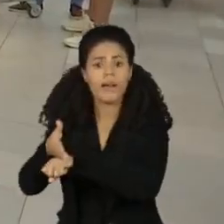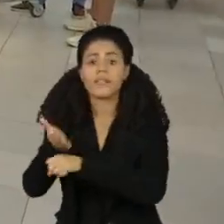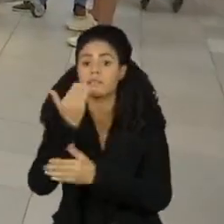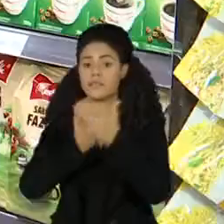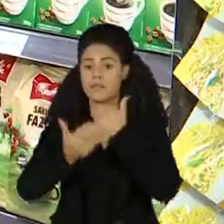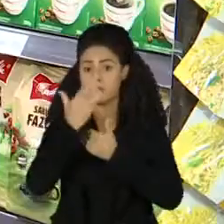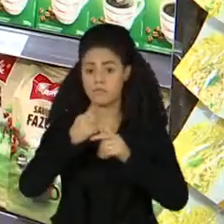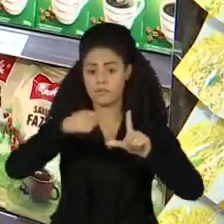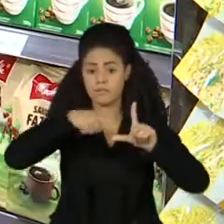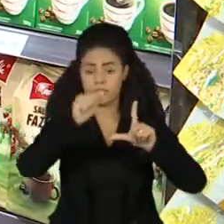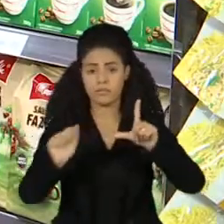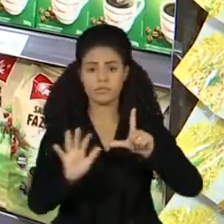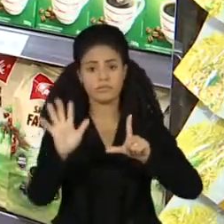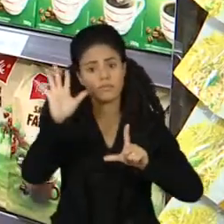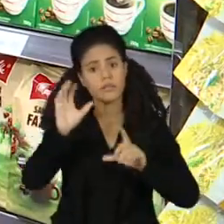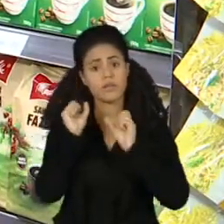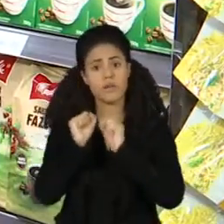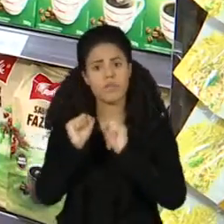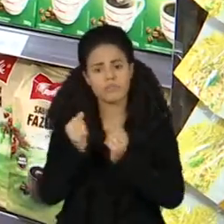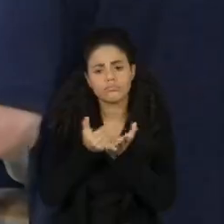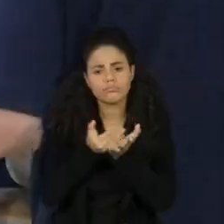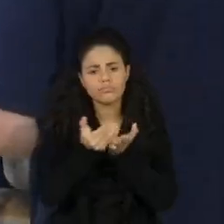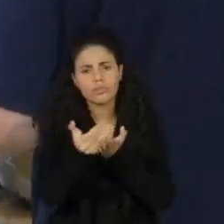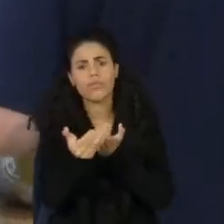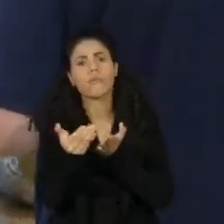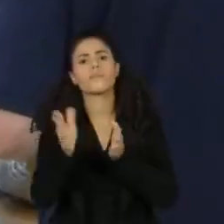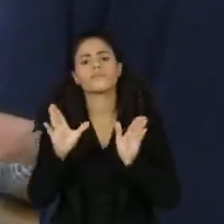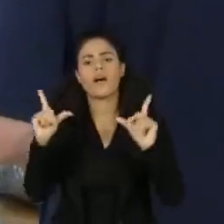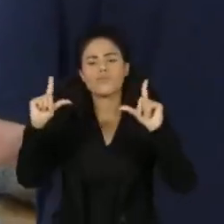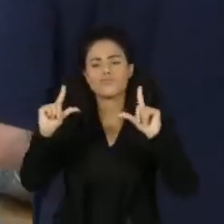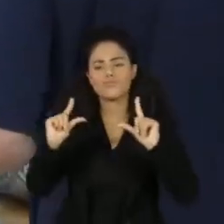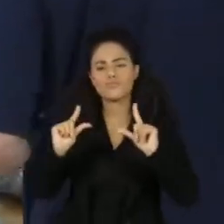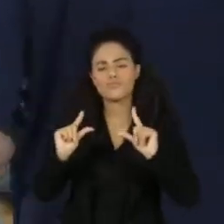alimentos na inflação. Quer dizer, eles podem começar a desacelerar, não ficando tão caros assim.